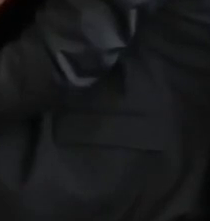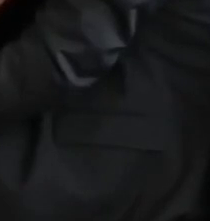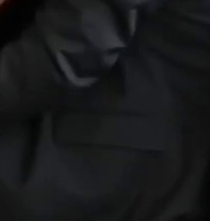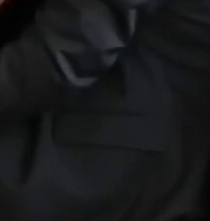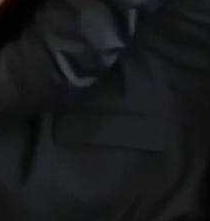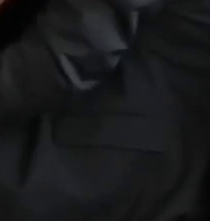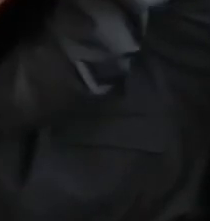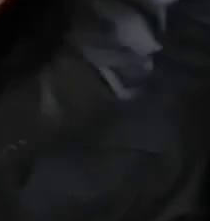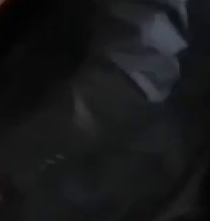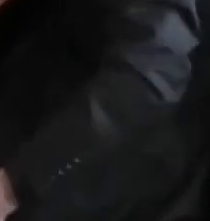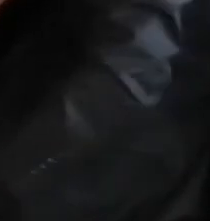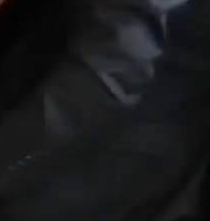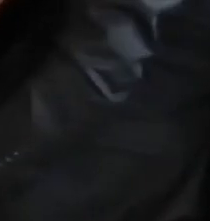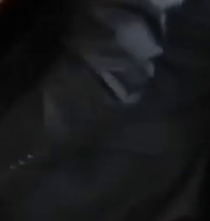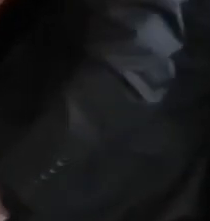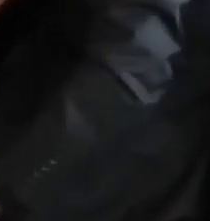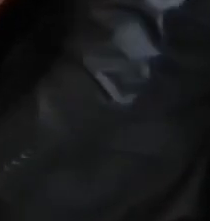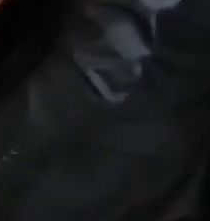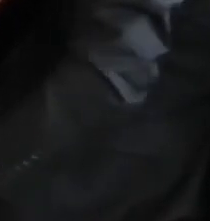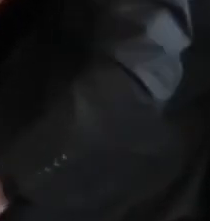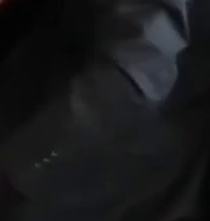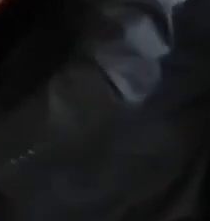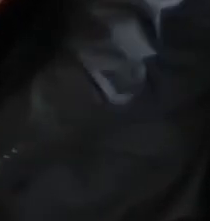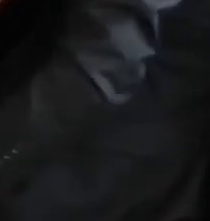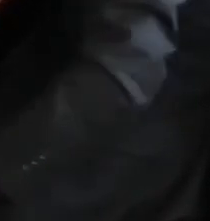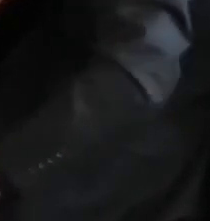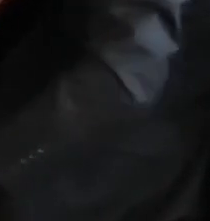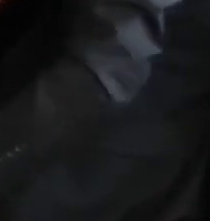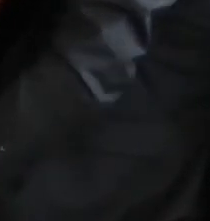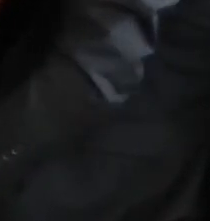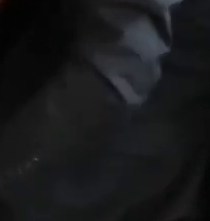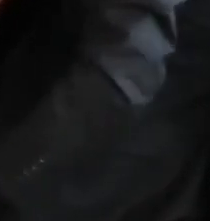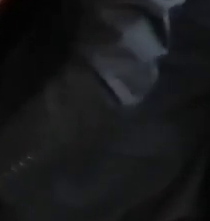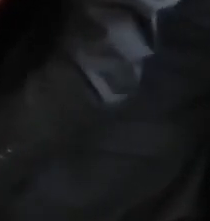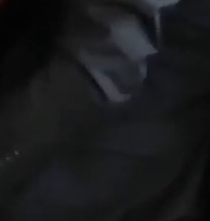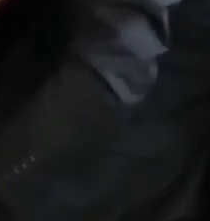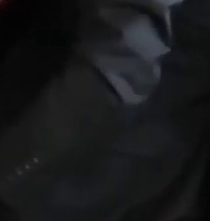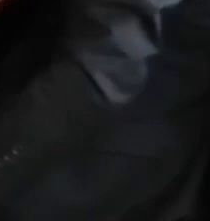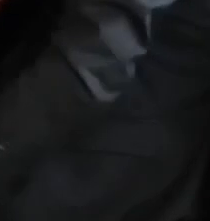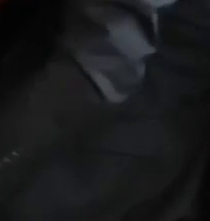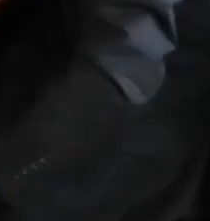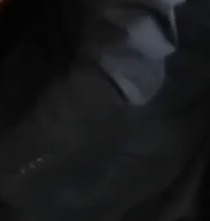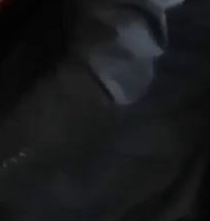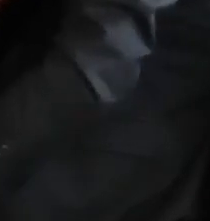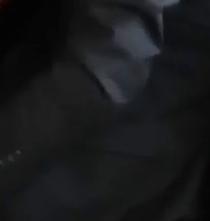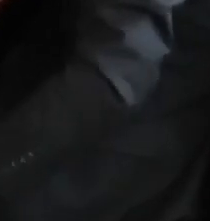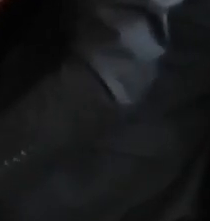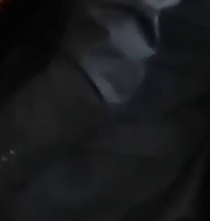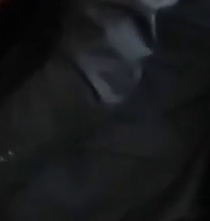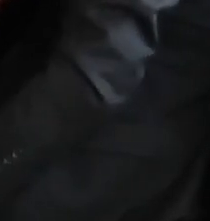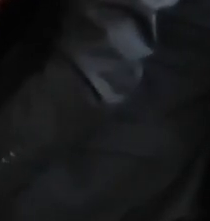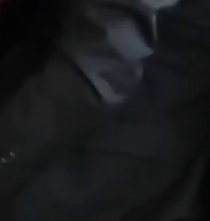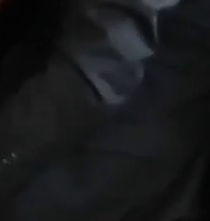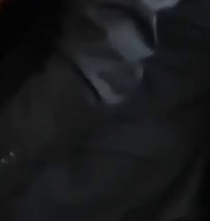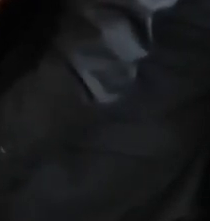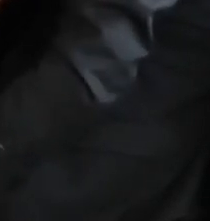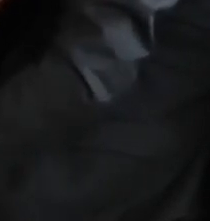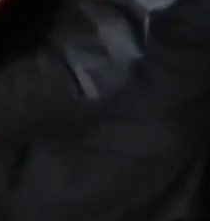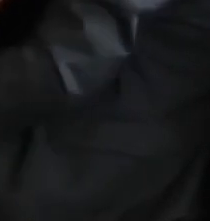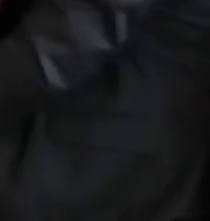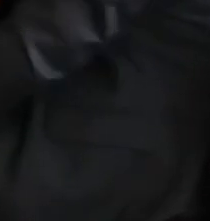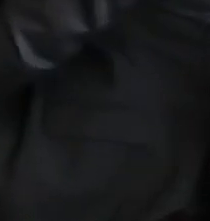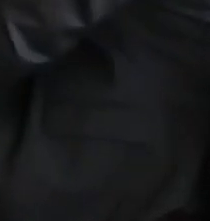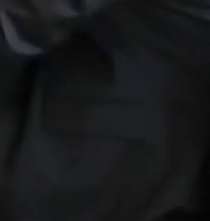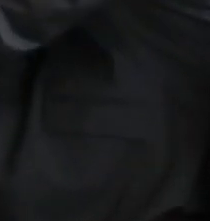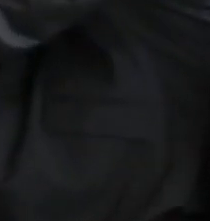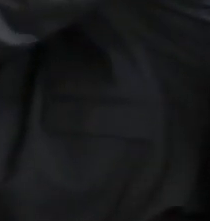município de Oliveira do Hospital, que nos ofereceu estes dois eventos. Este concerto vai ser aqui,